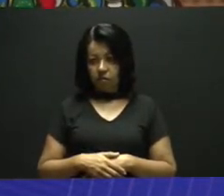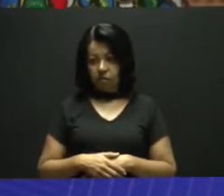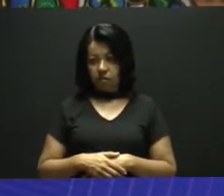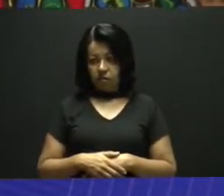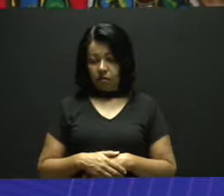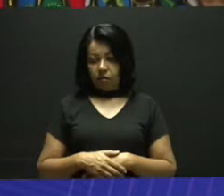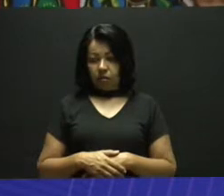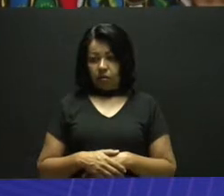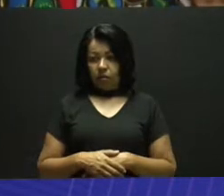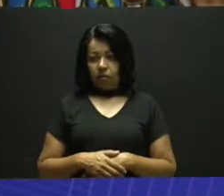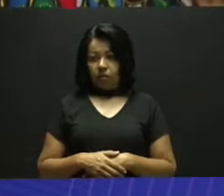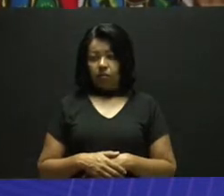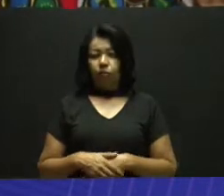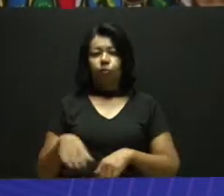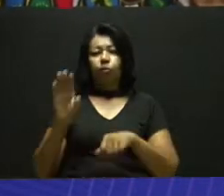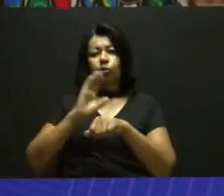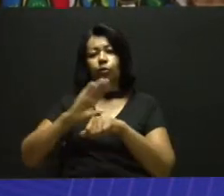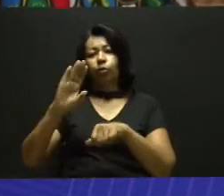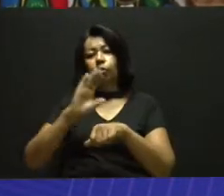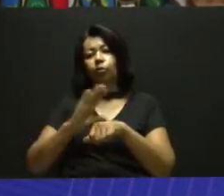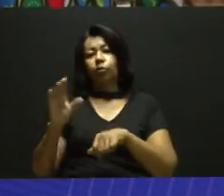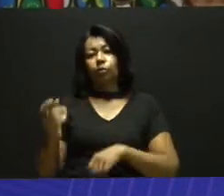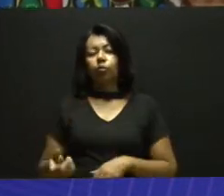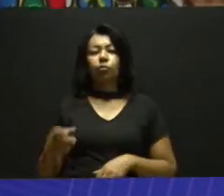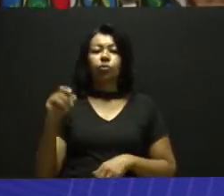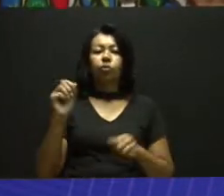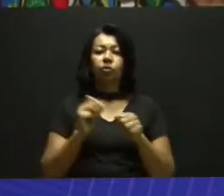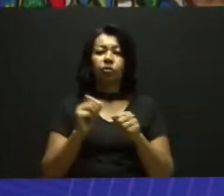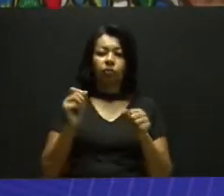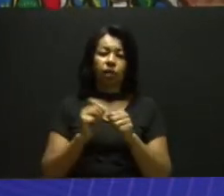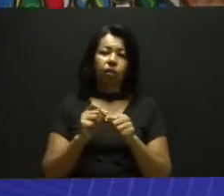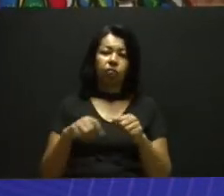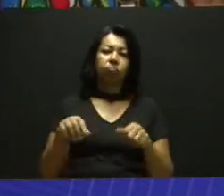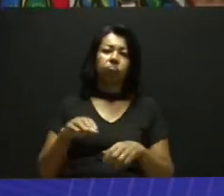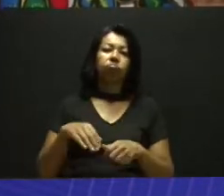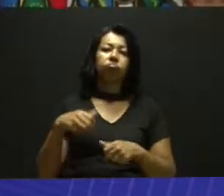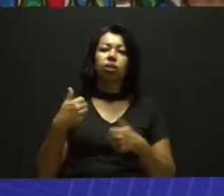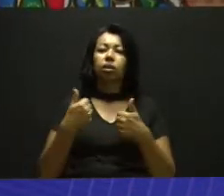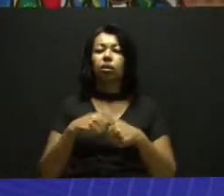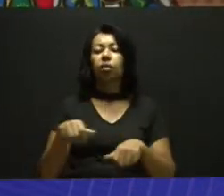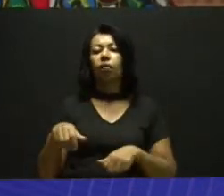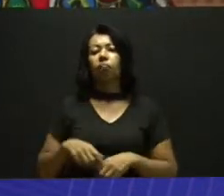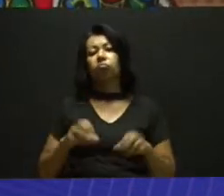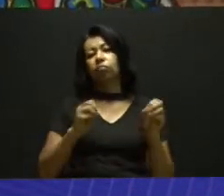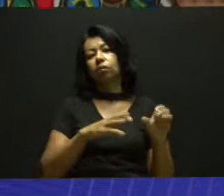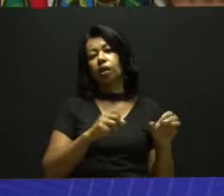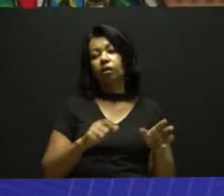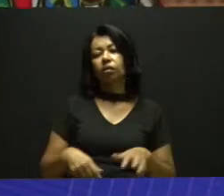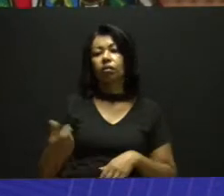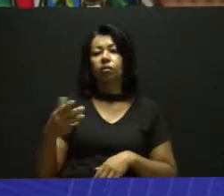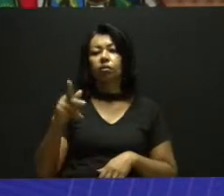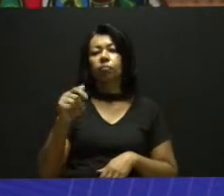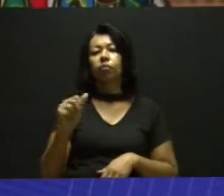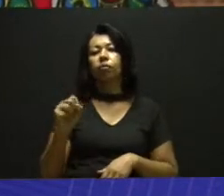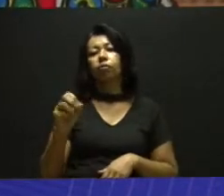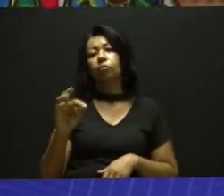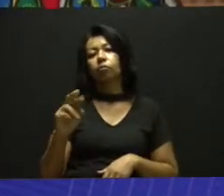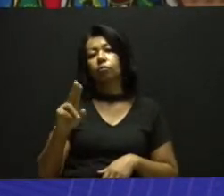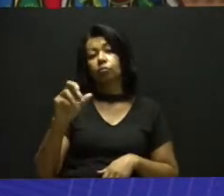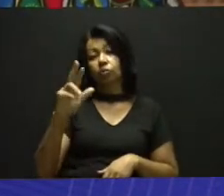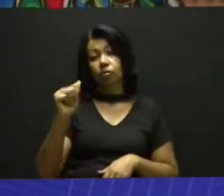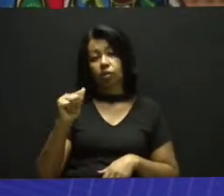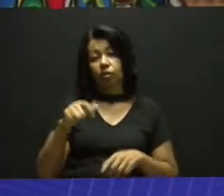entre os cursos os ministrados estão técnica de postura trabalho de base